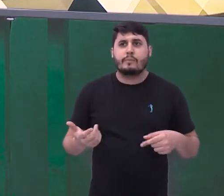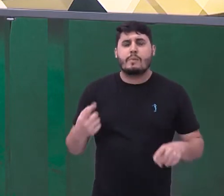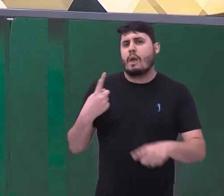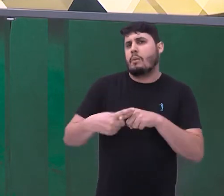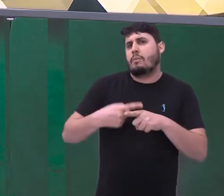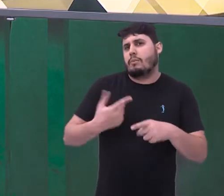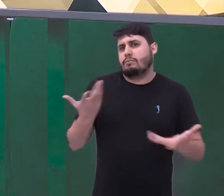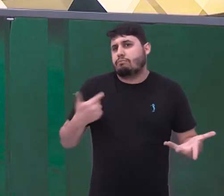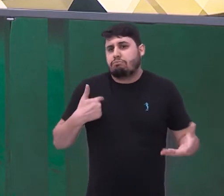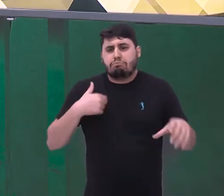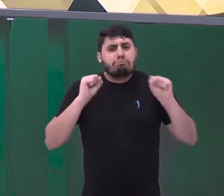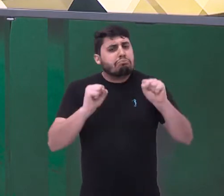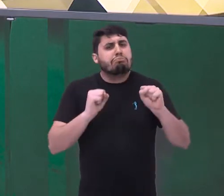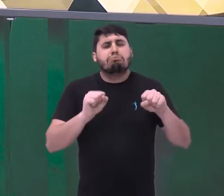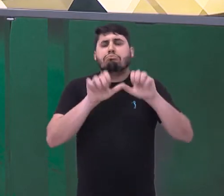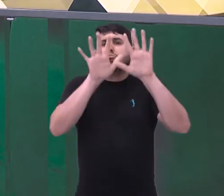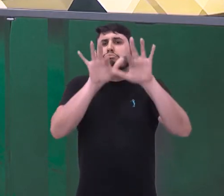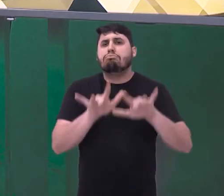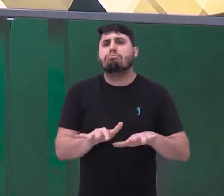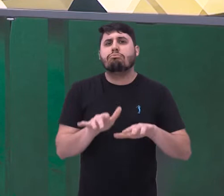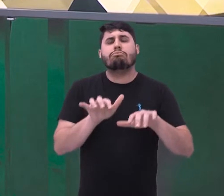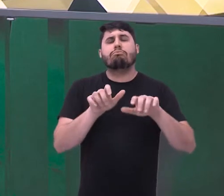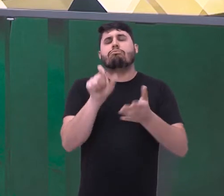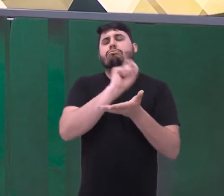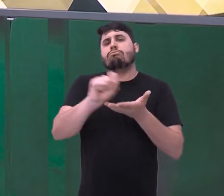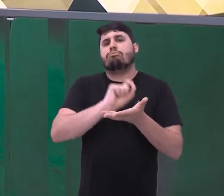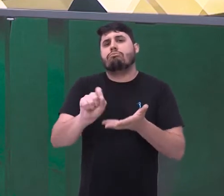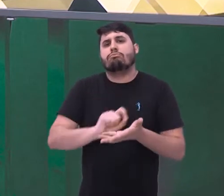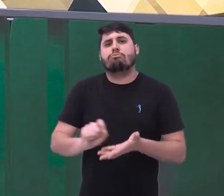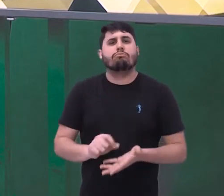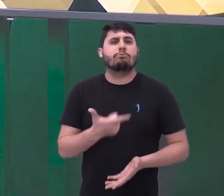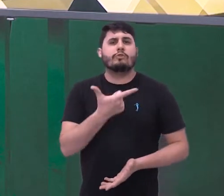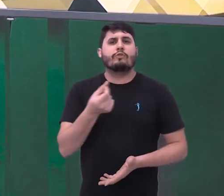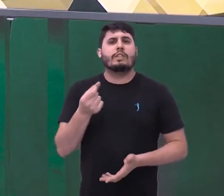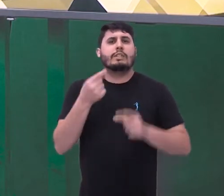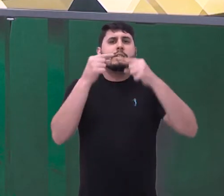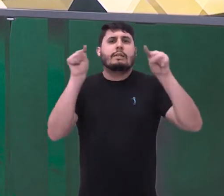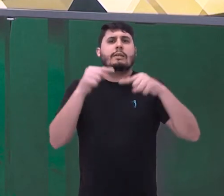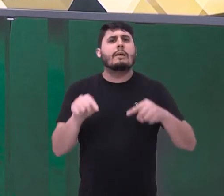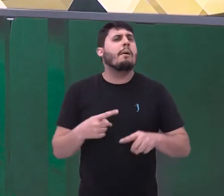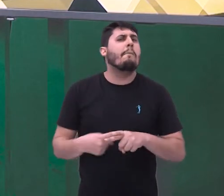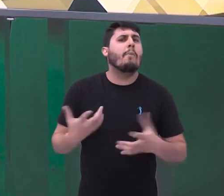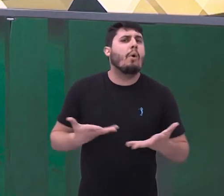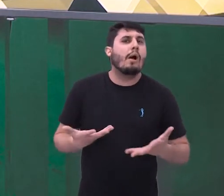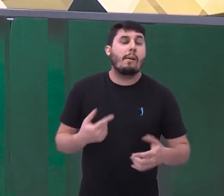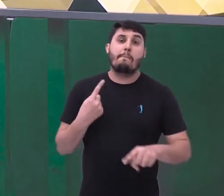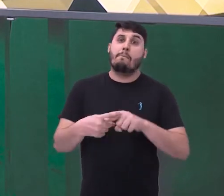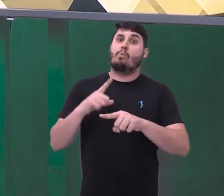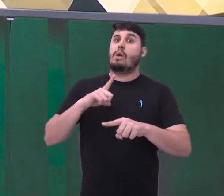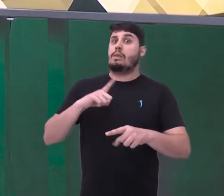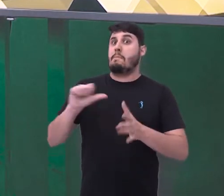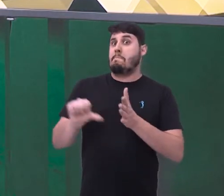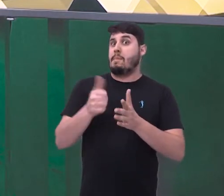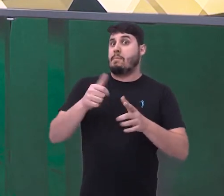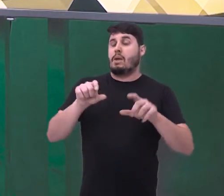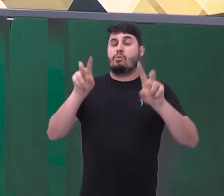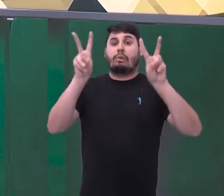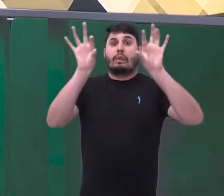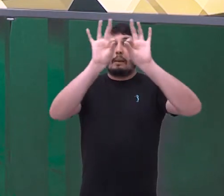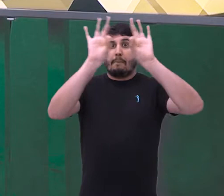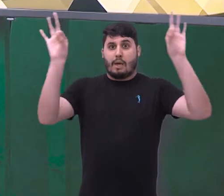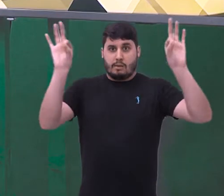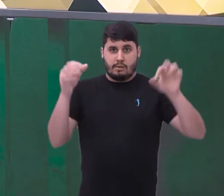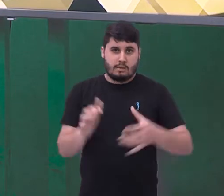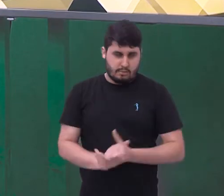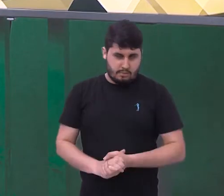falar em 26 linhas. Por que 26 linhas, professora? Porque, primeiro, você vai dar o título ao seu texto. Mas,